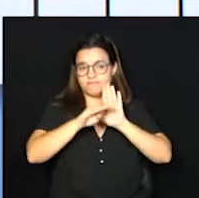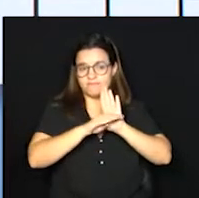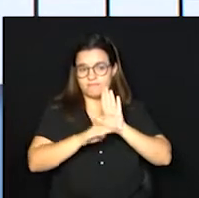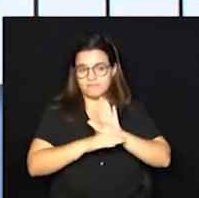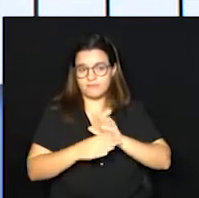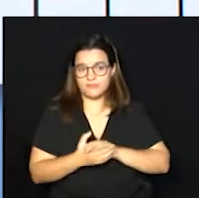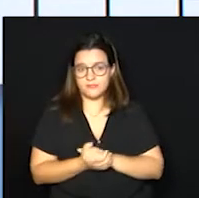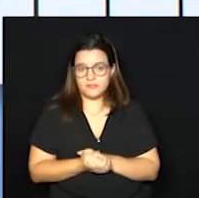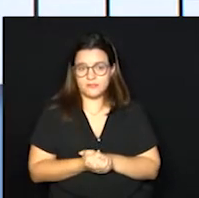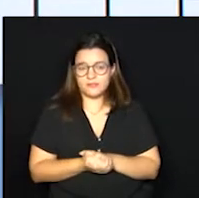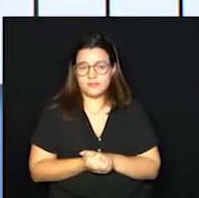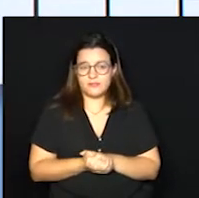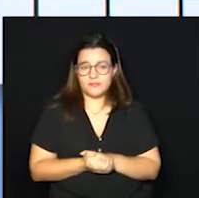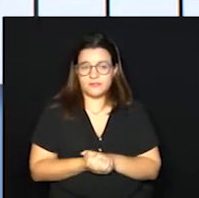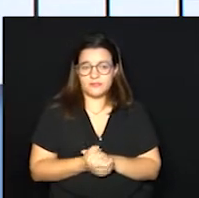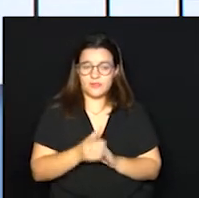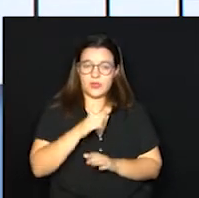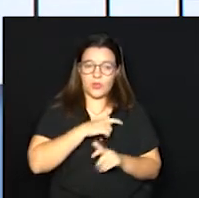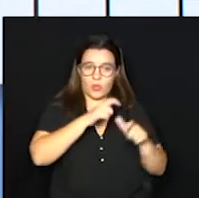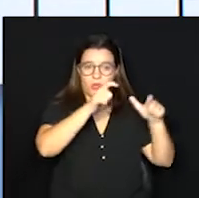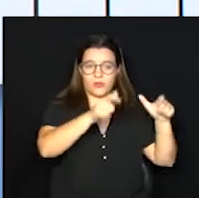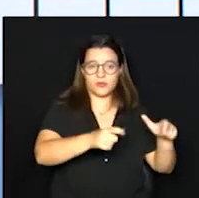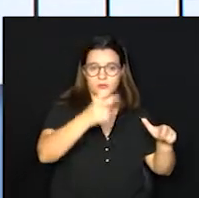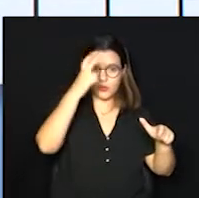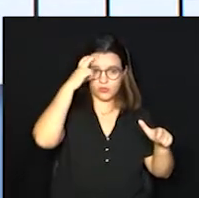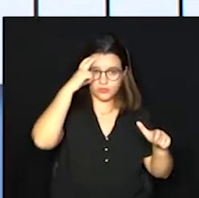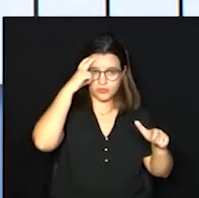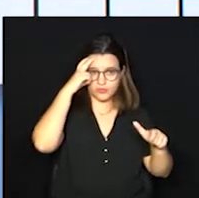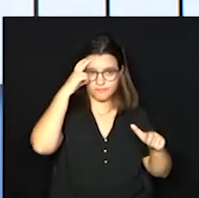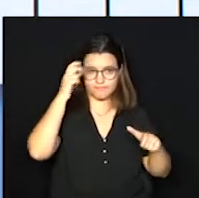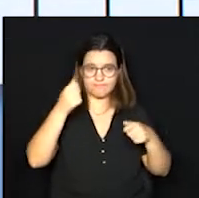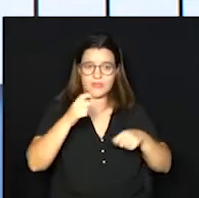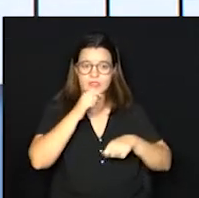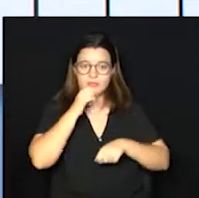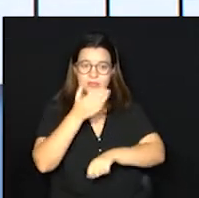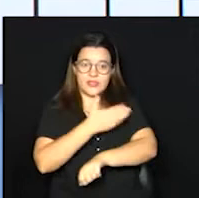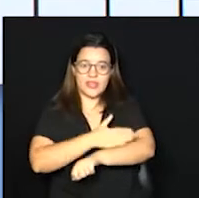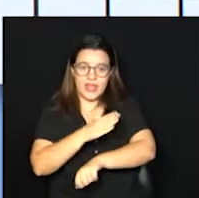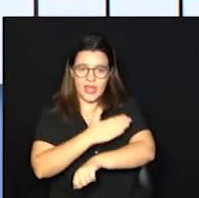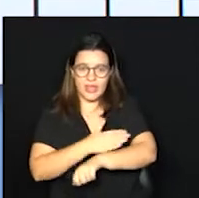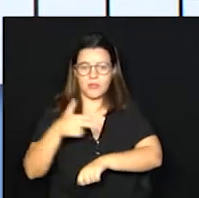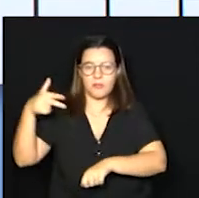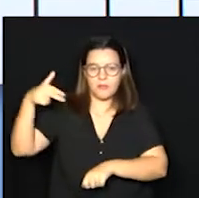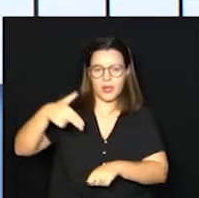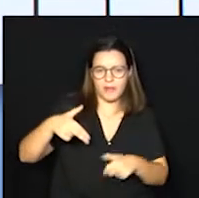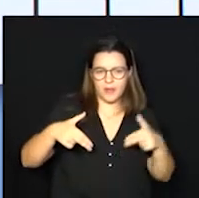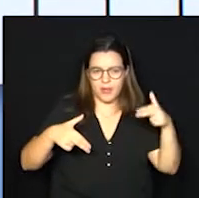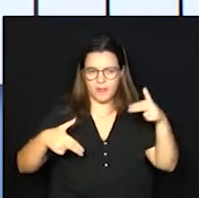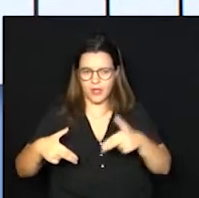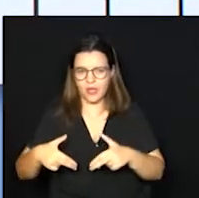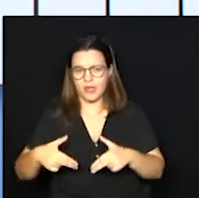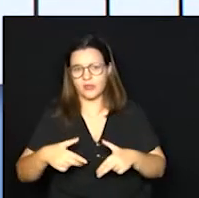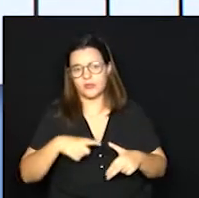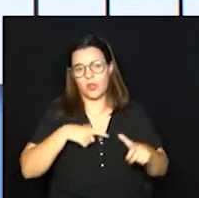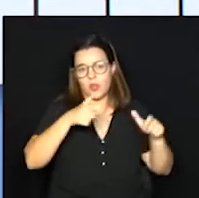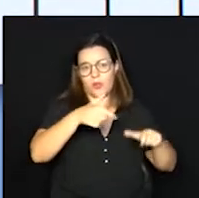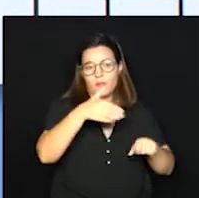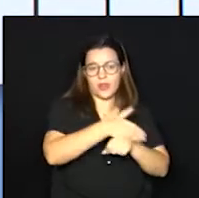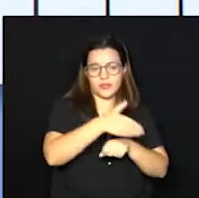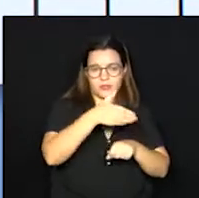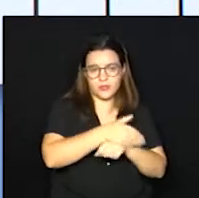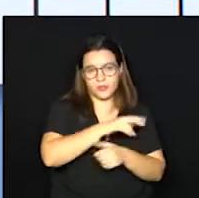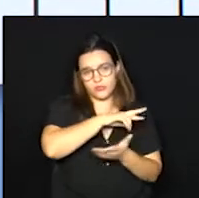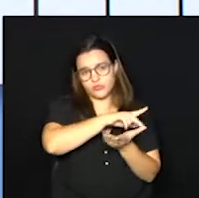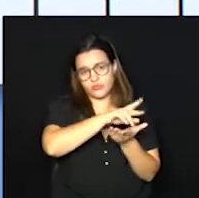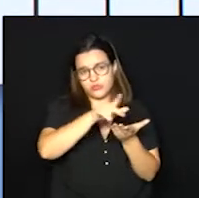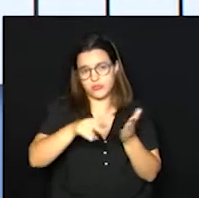foi falado que no caso da Estação Cultura, para ter treino de grupos de hip hop que já usam esses espaços e